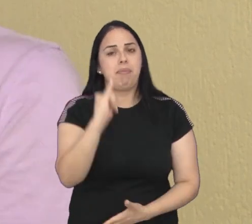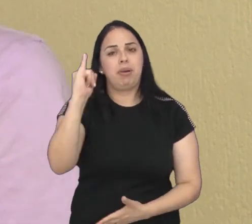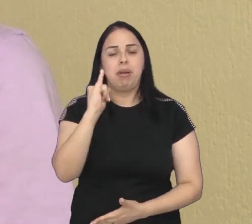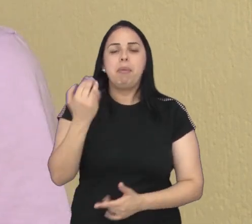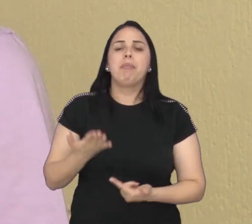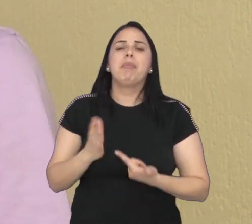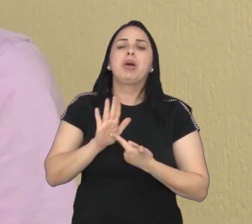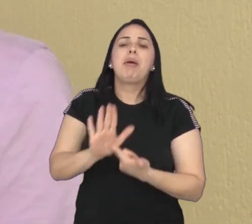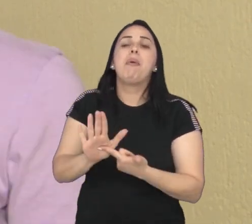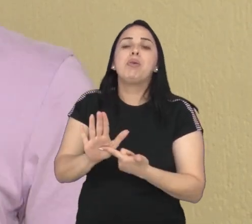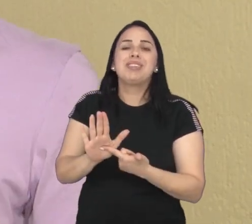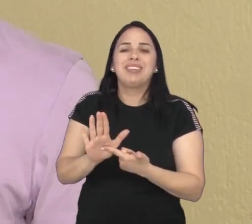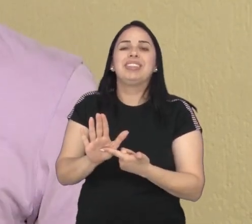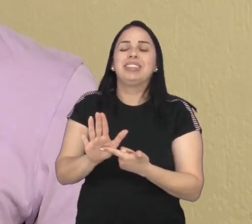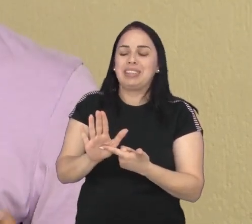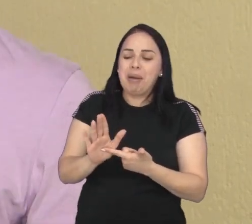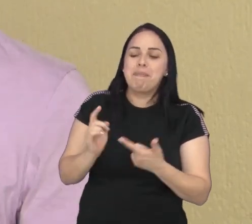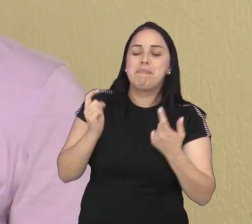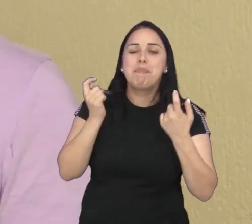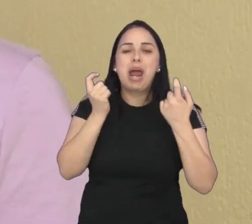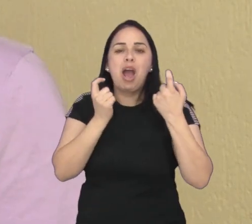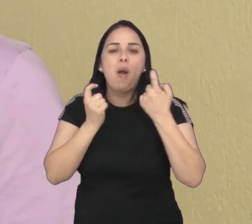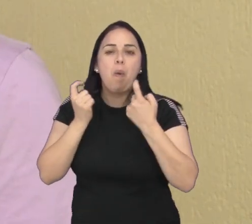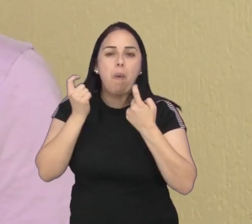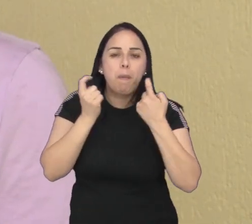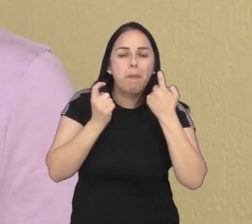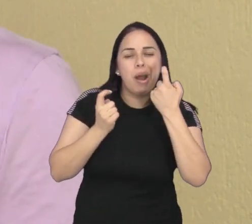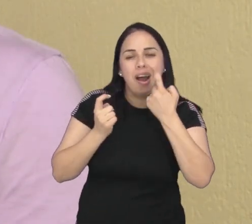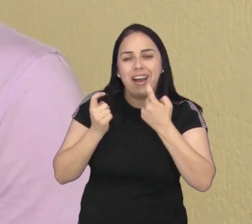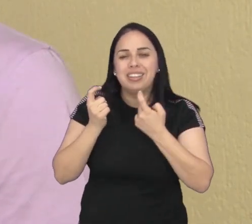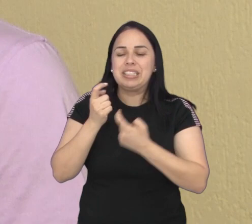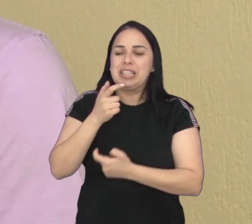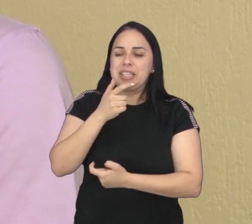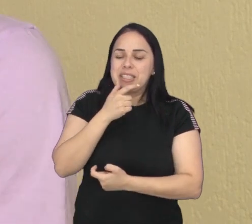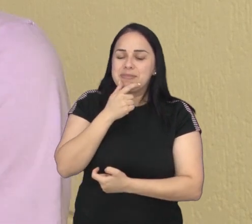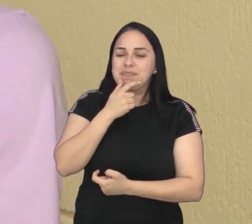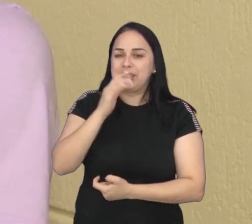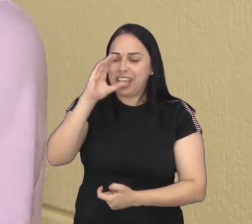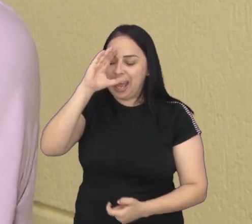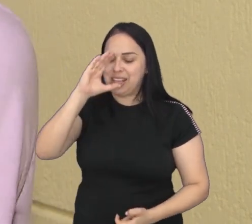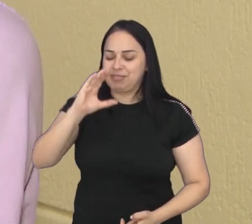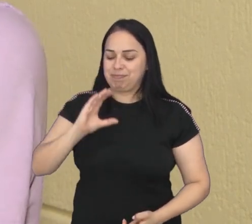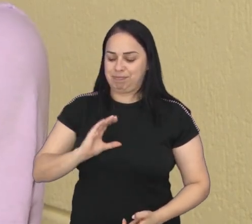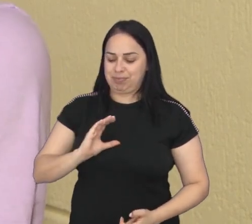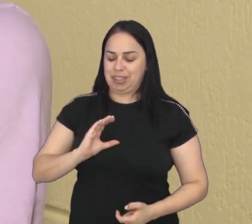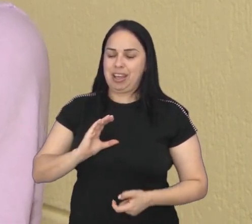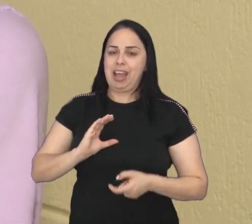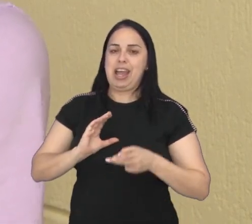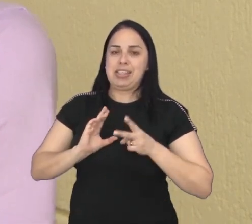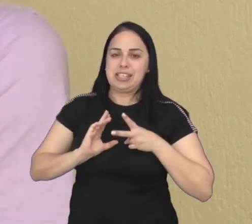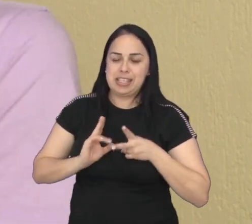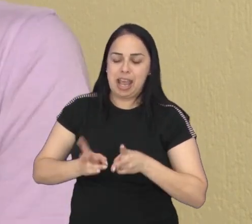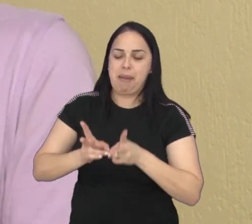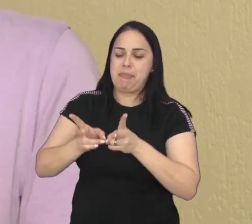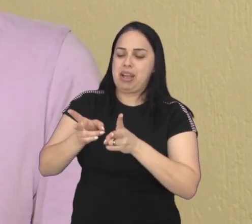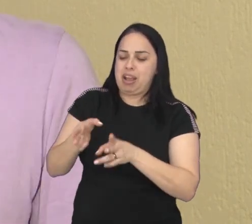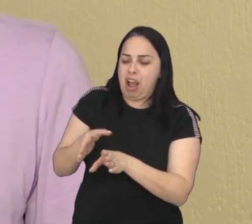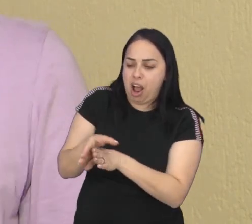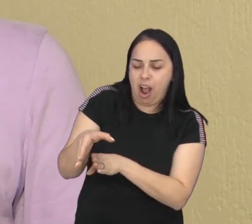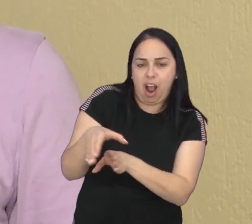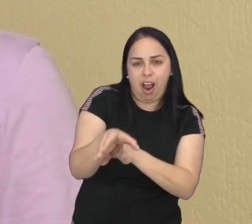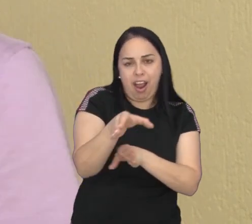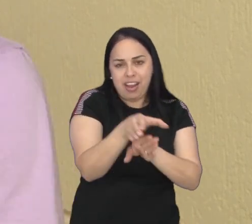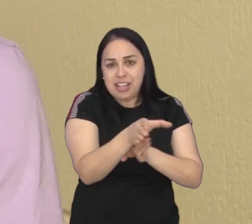é fundamental, porque demonstra uma preocupação, né, com a ideia de que nossa cidadania ela tem que ser